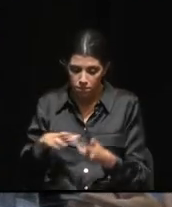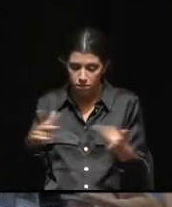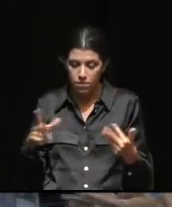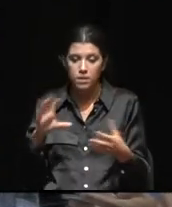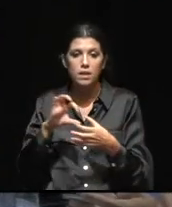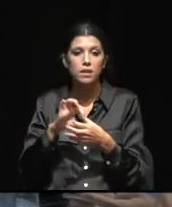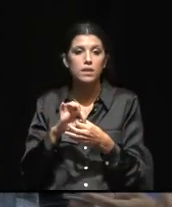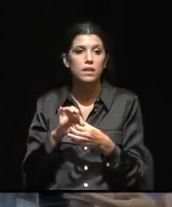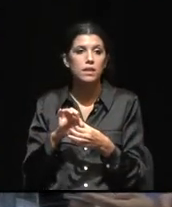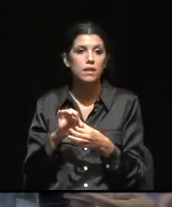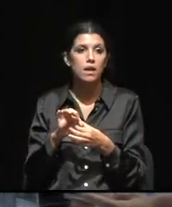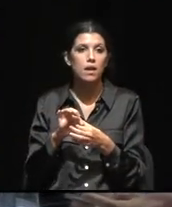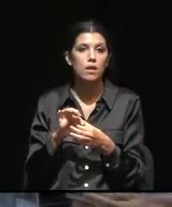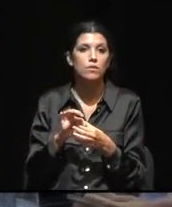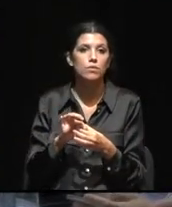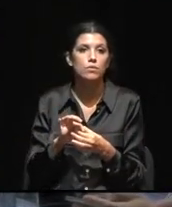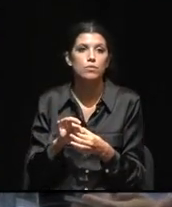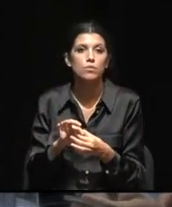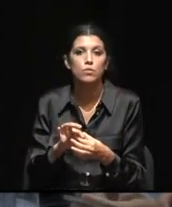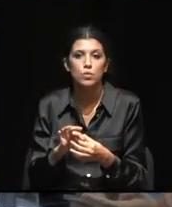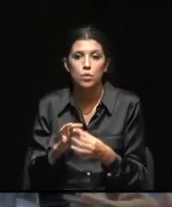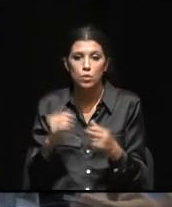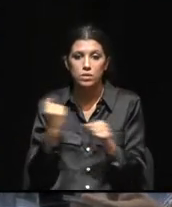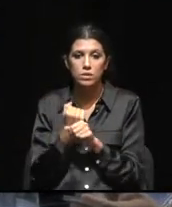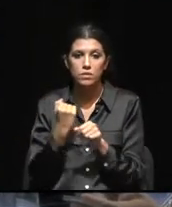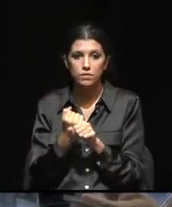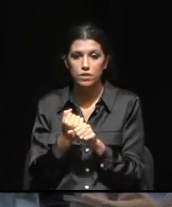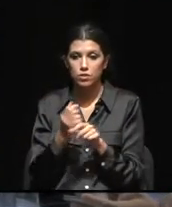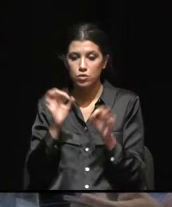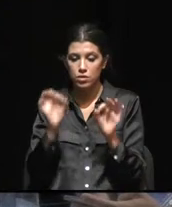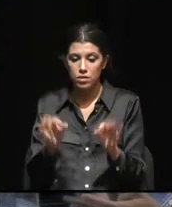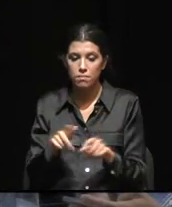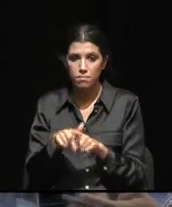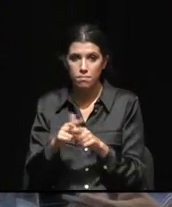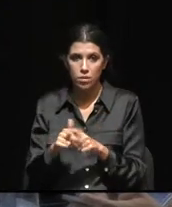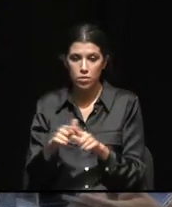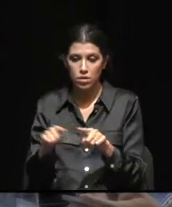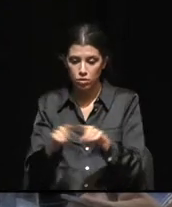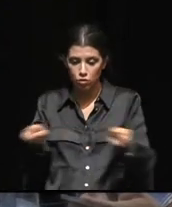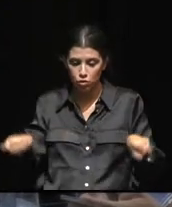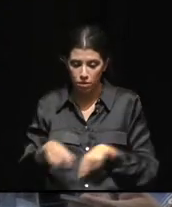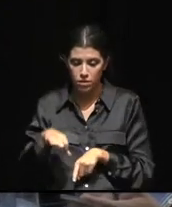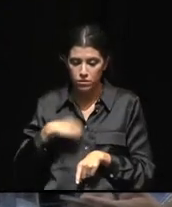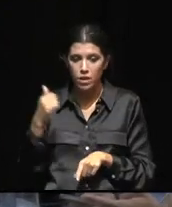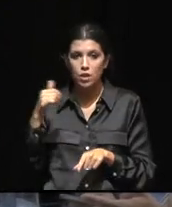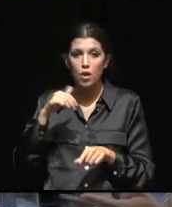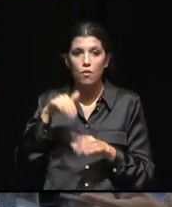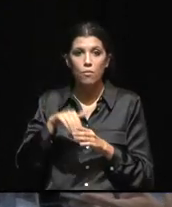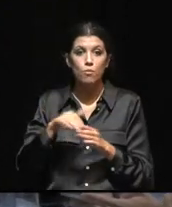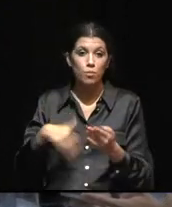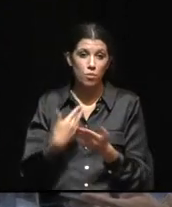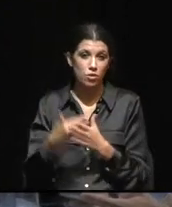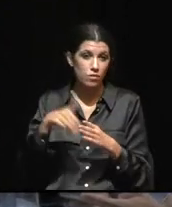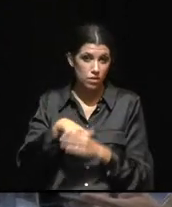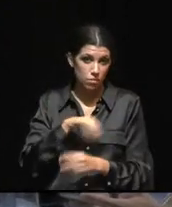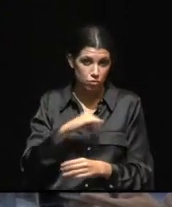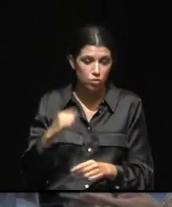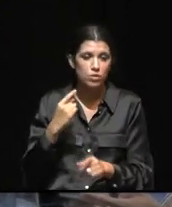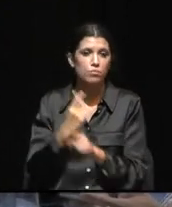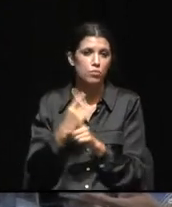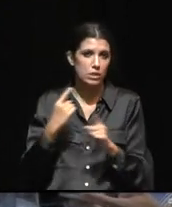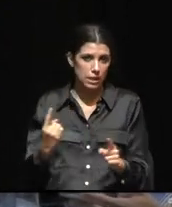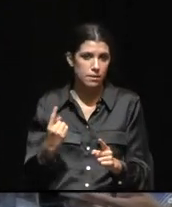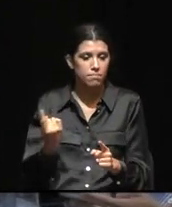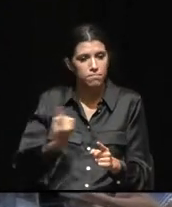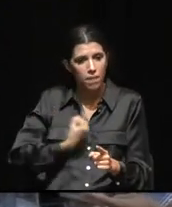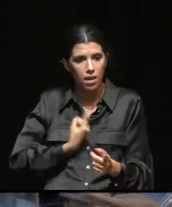externalização eh de de serviços no âmbito dos espaços verdes portanto votamos contra estas propostas porque entendemos que